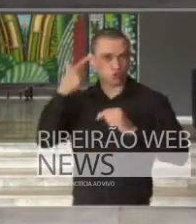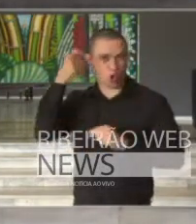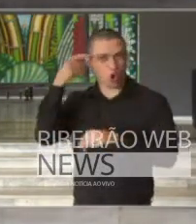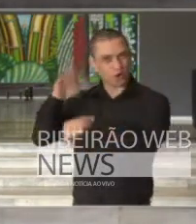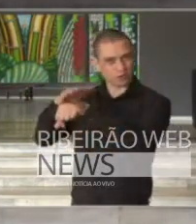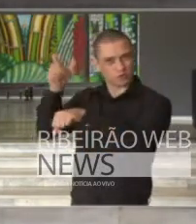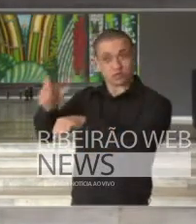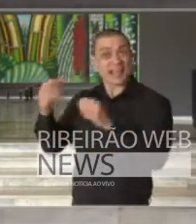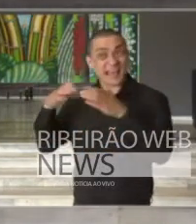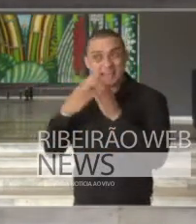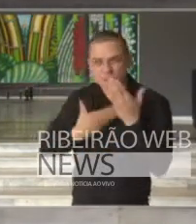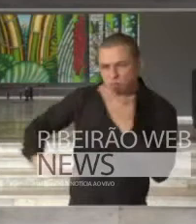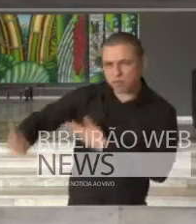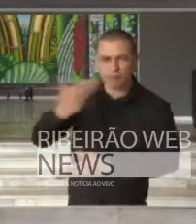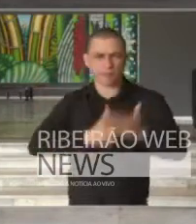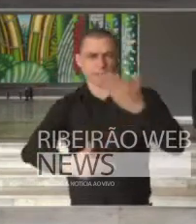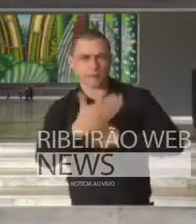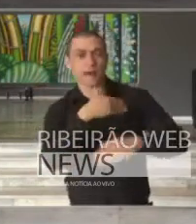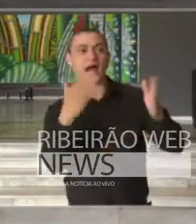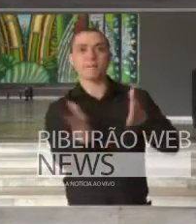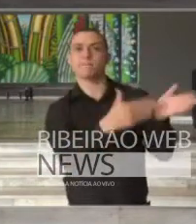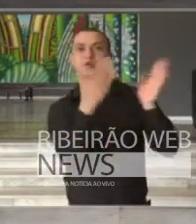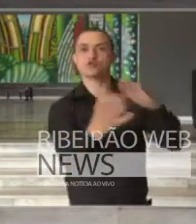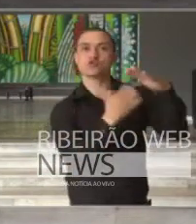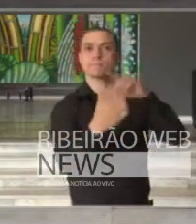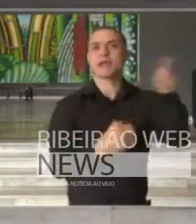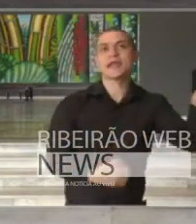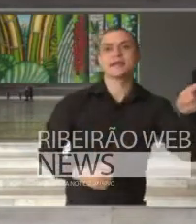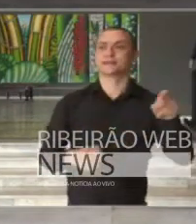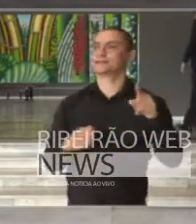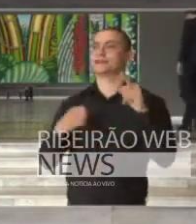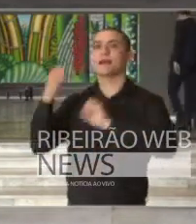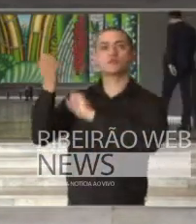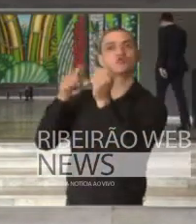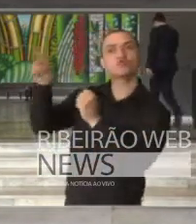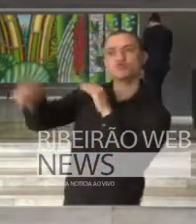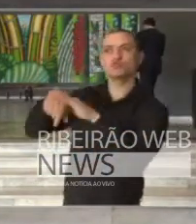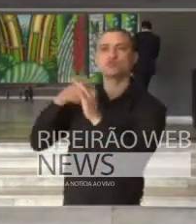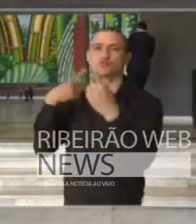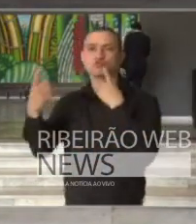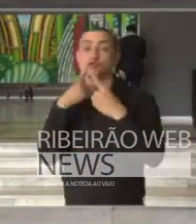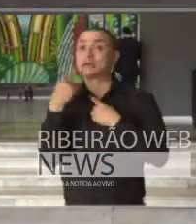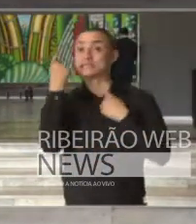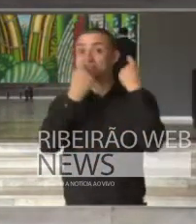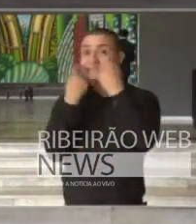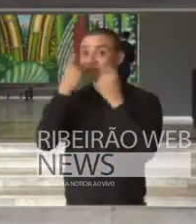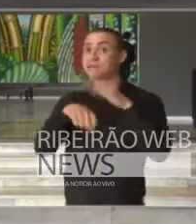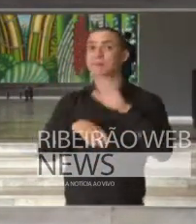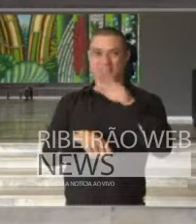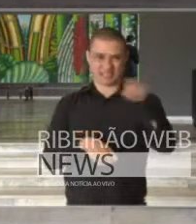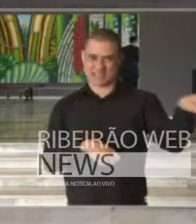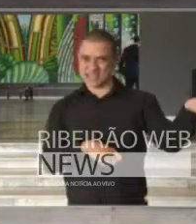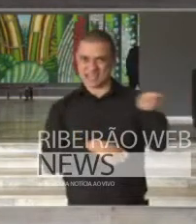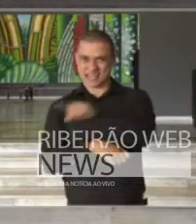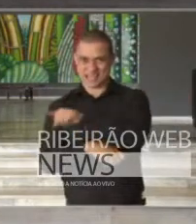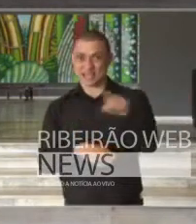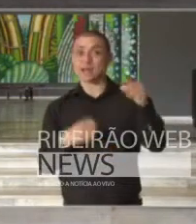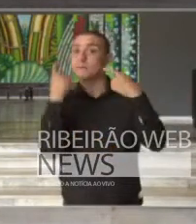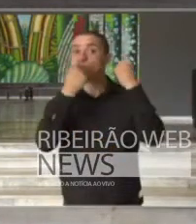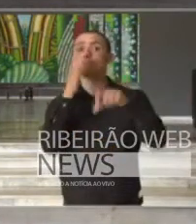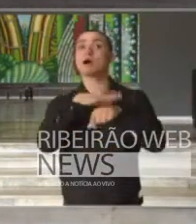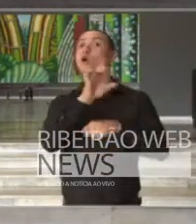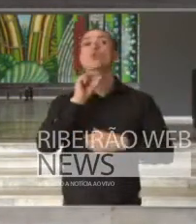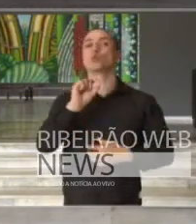tem dialogado com o setor produtivo, com as entidades do setor produtivo, uma das grandes preocupações que as entidades mostram